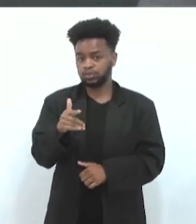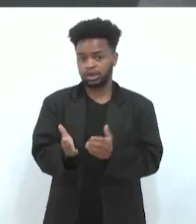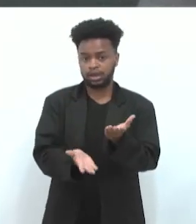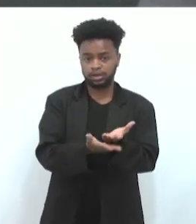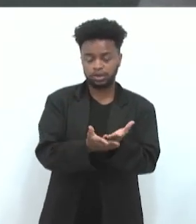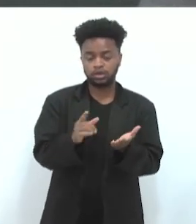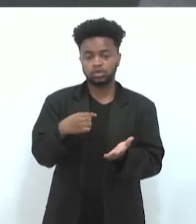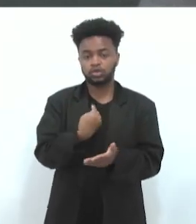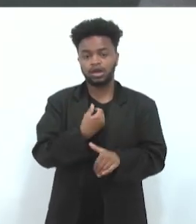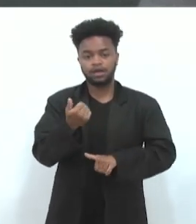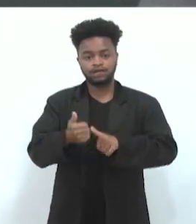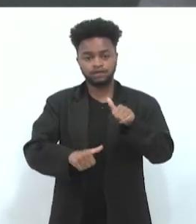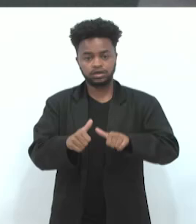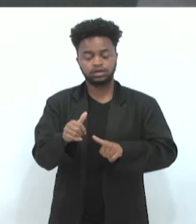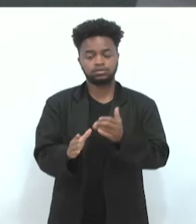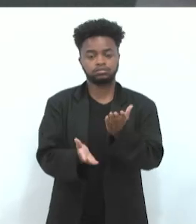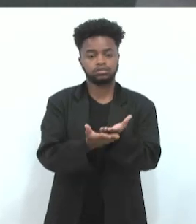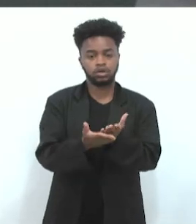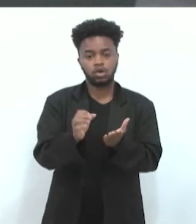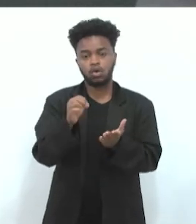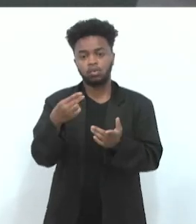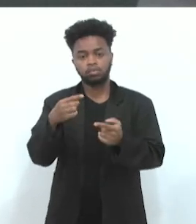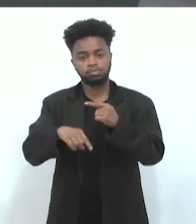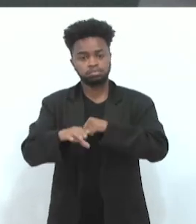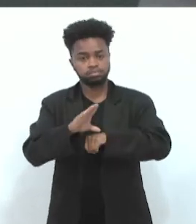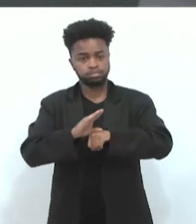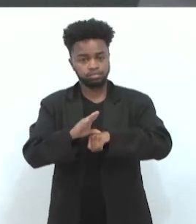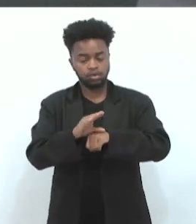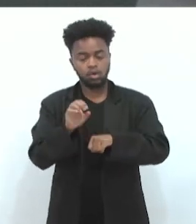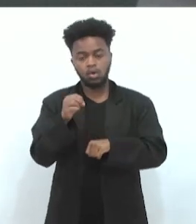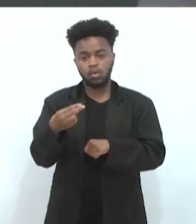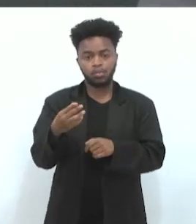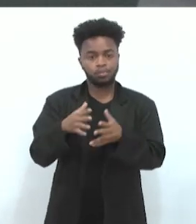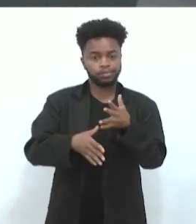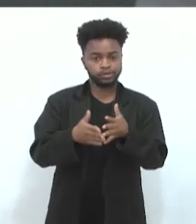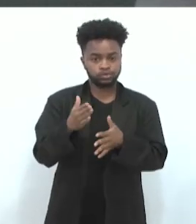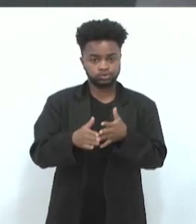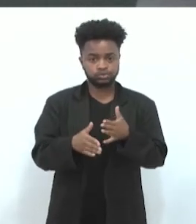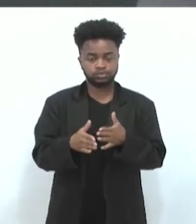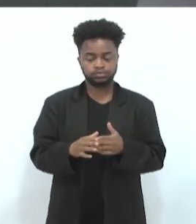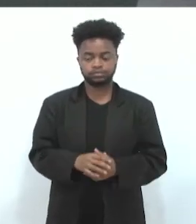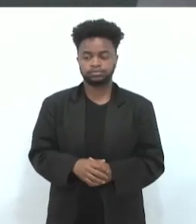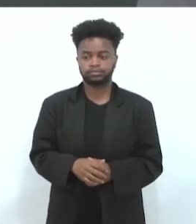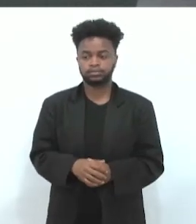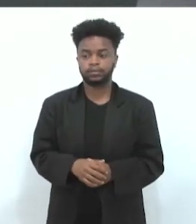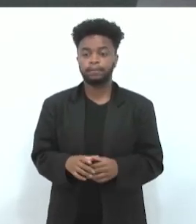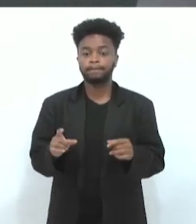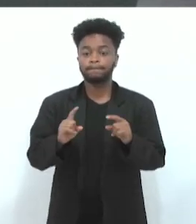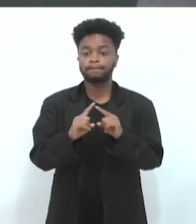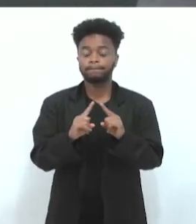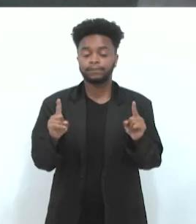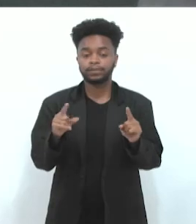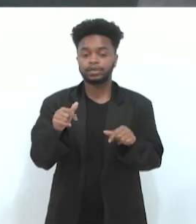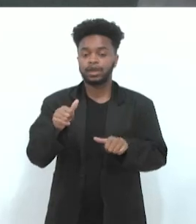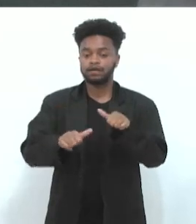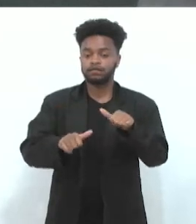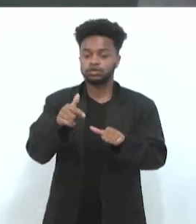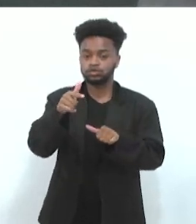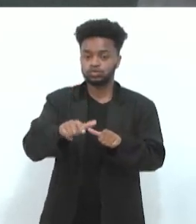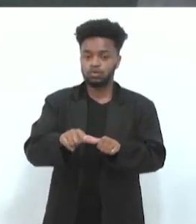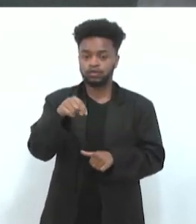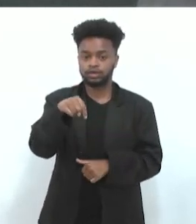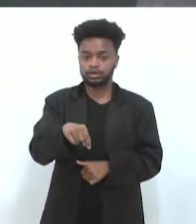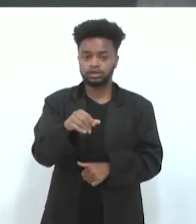gente analisa as anexações, as inconstitucionalidades, perfeito, as prejudicabilidades. Mas essa reanálise pela